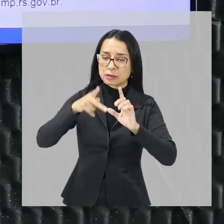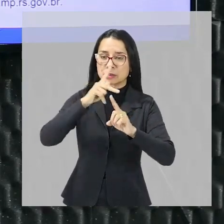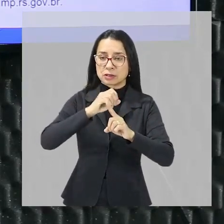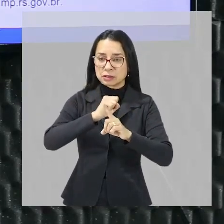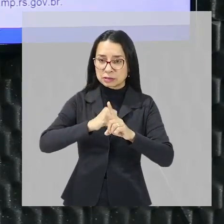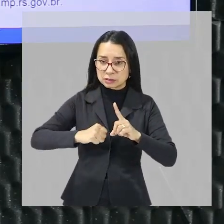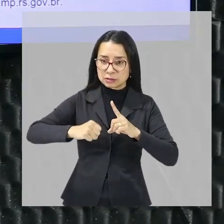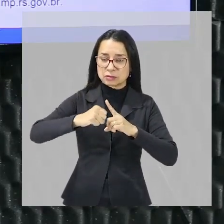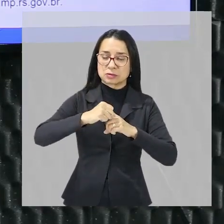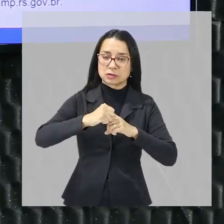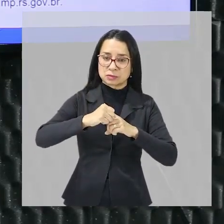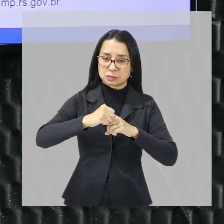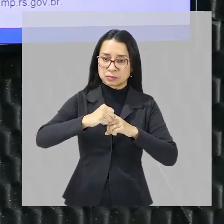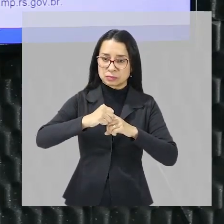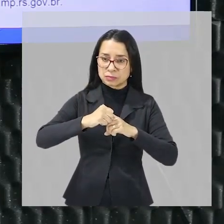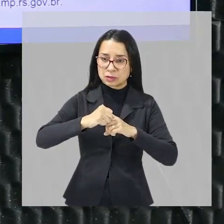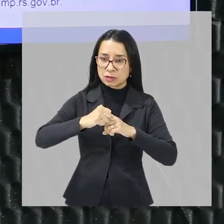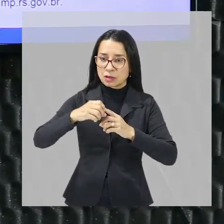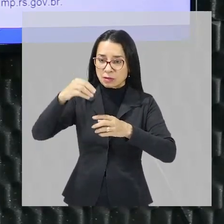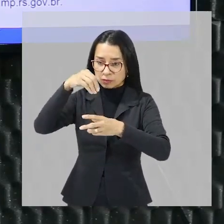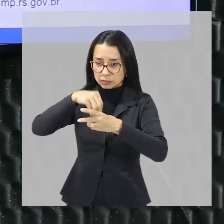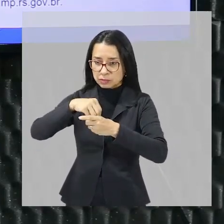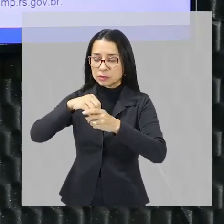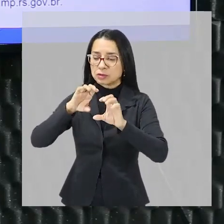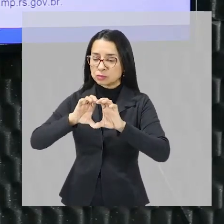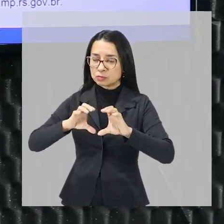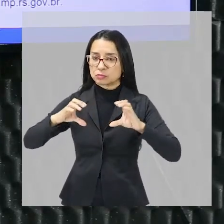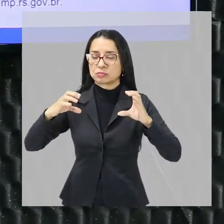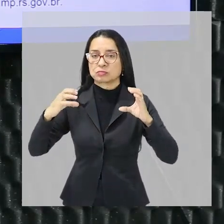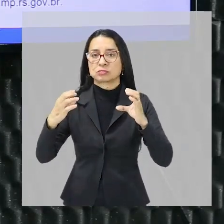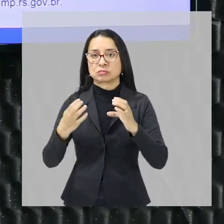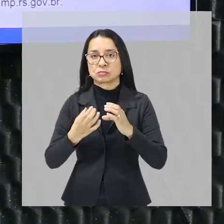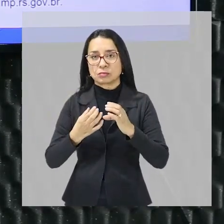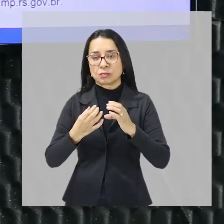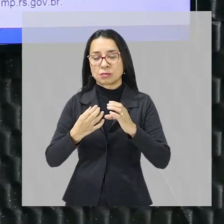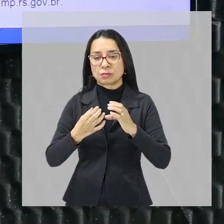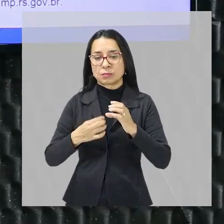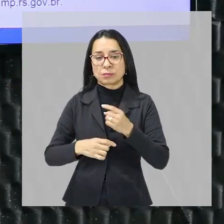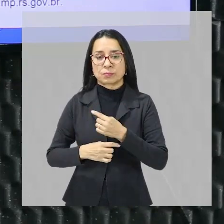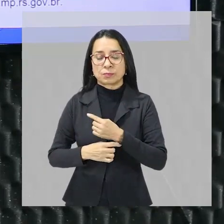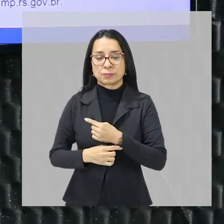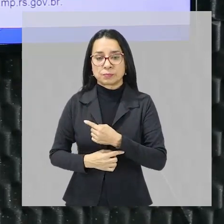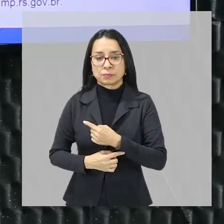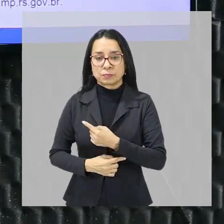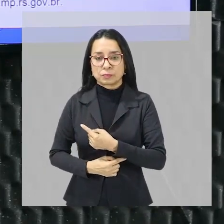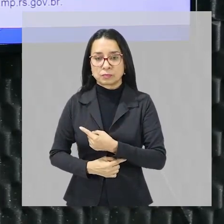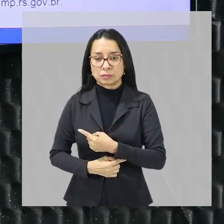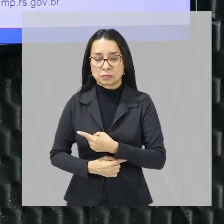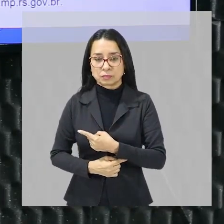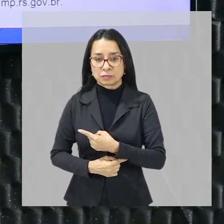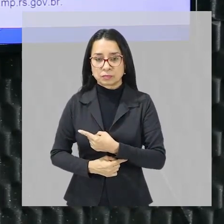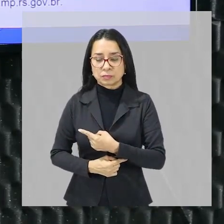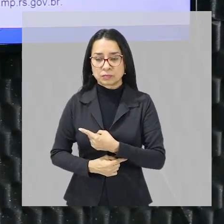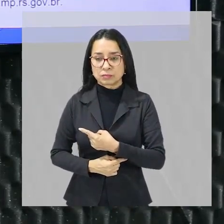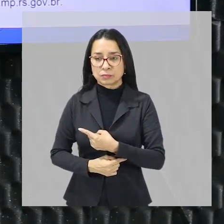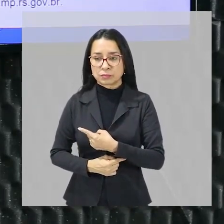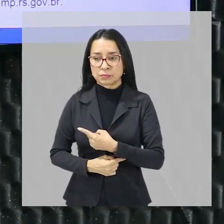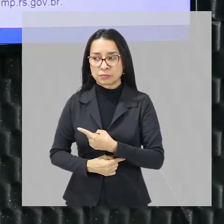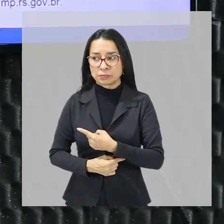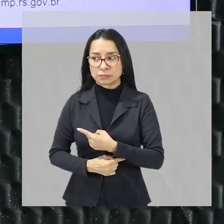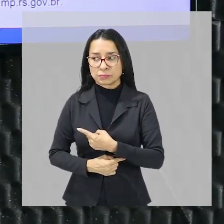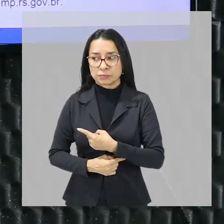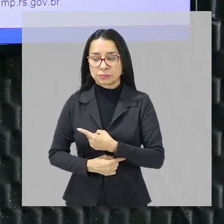a pessoa faz parte da comunidade, faz parte da coletividade. Se sujeita a